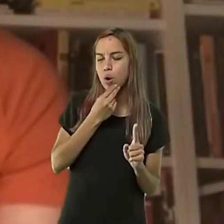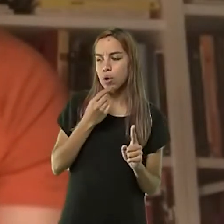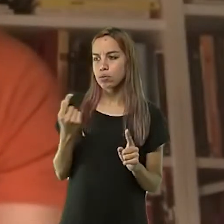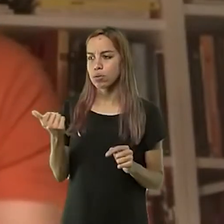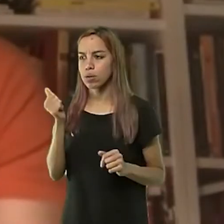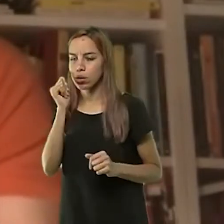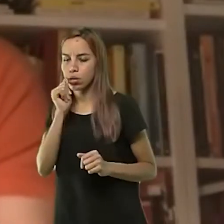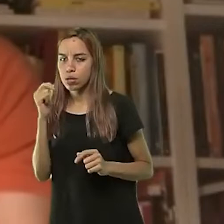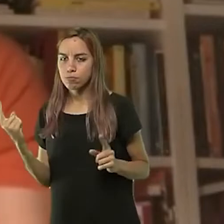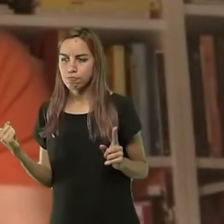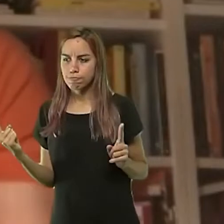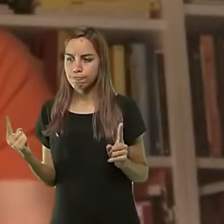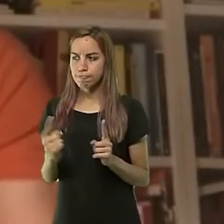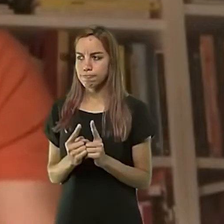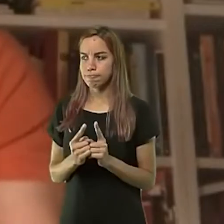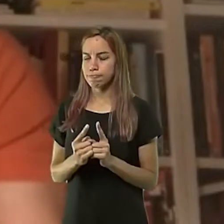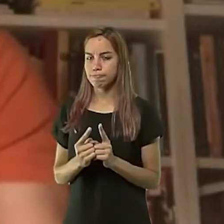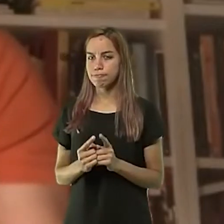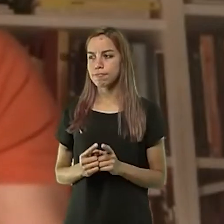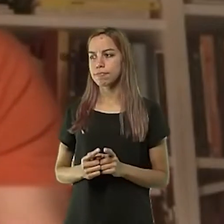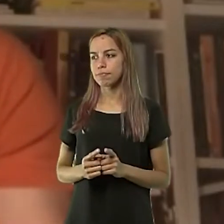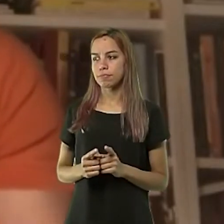que é a personagem do Flores,